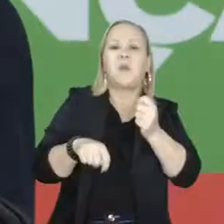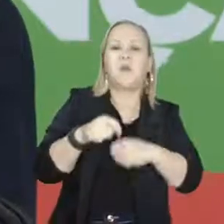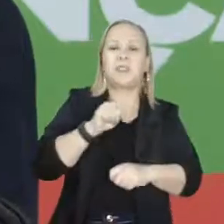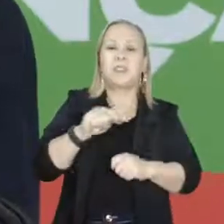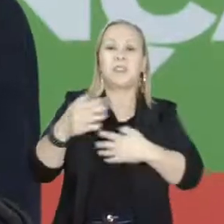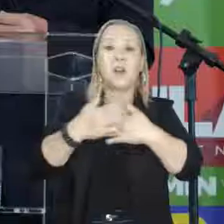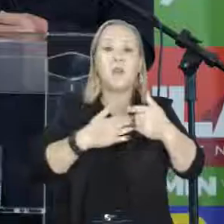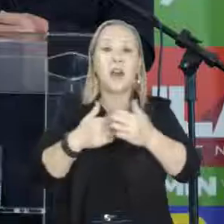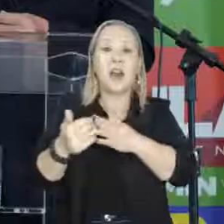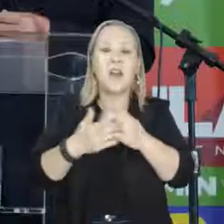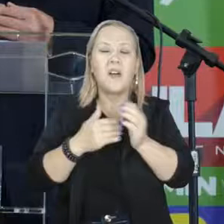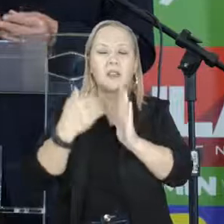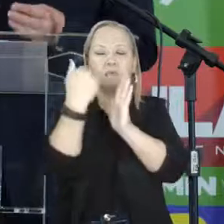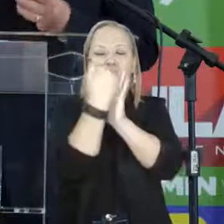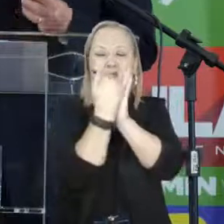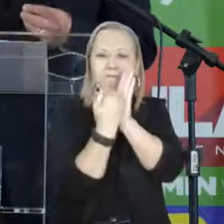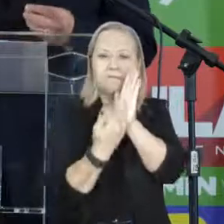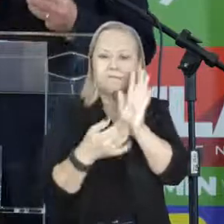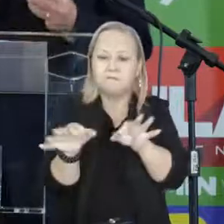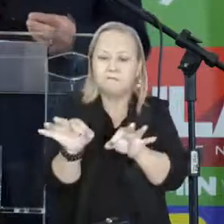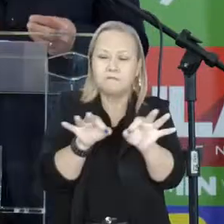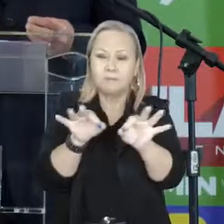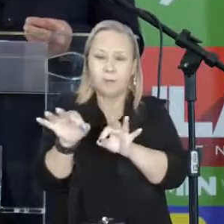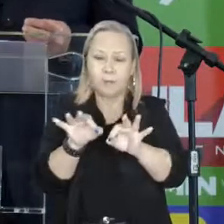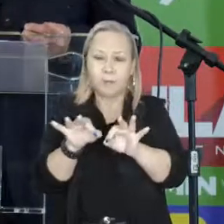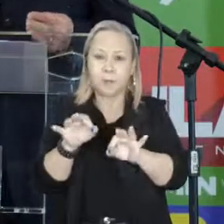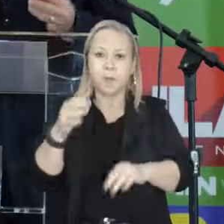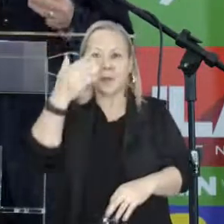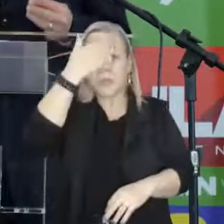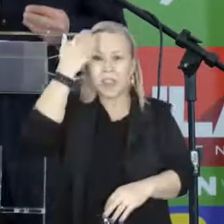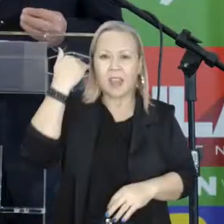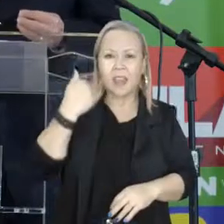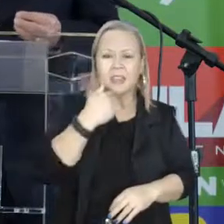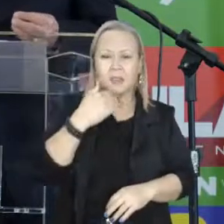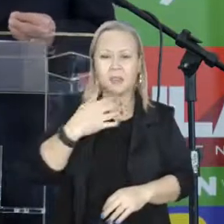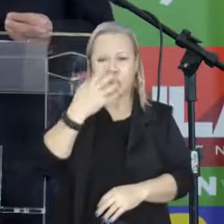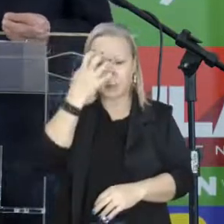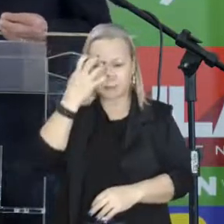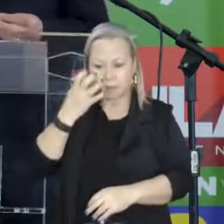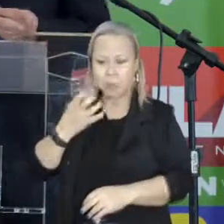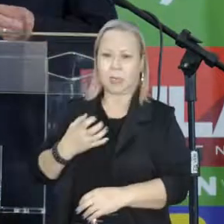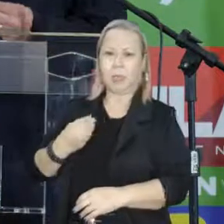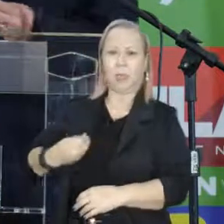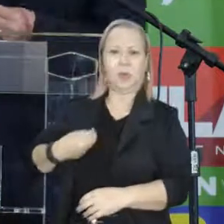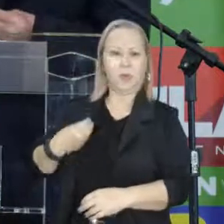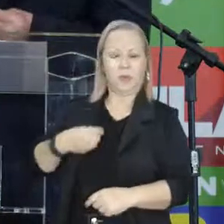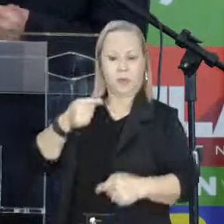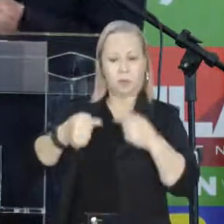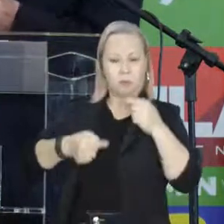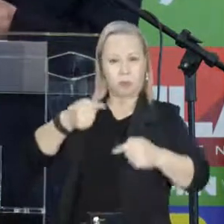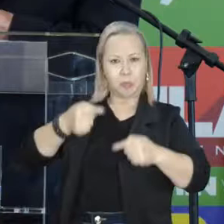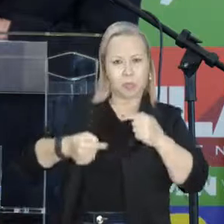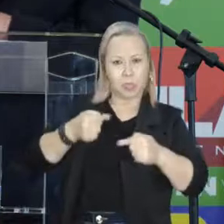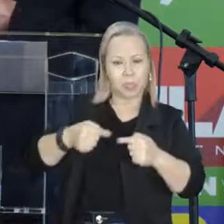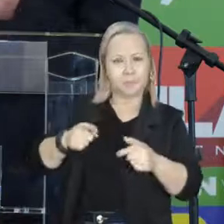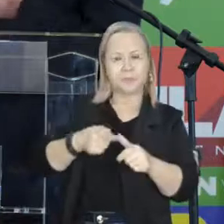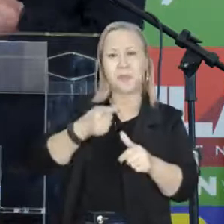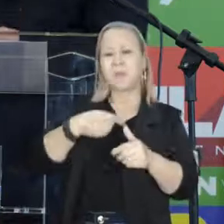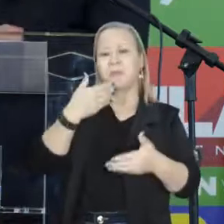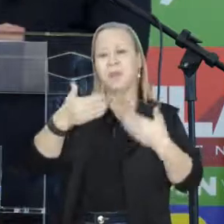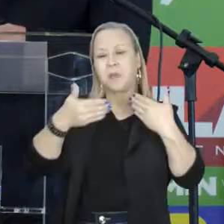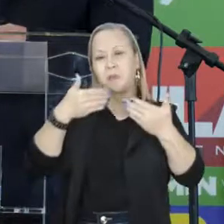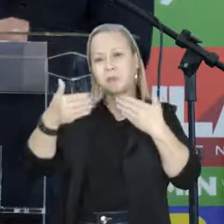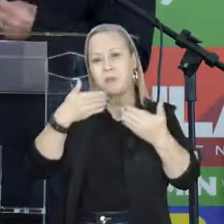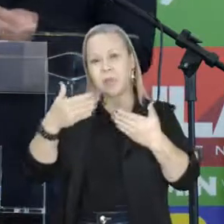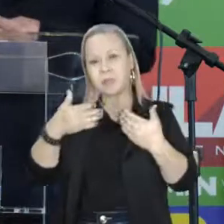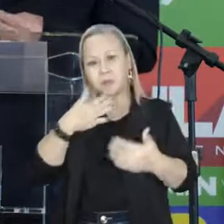programática. A Simone, com toda a seriedade da sua vida política, na primeira conversa que ela teve comigo, ela